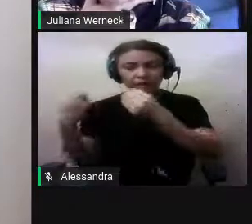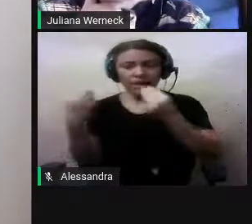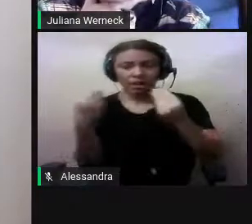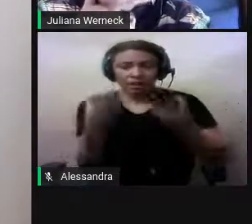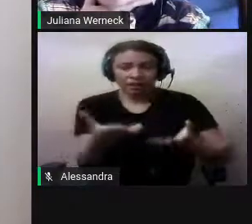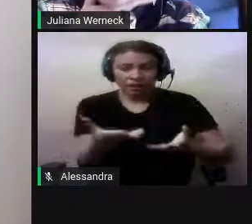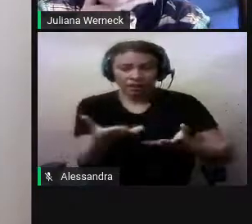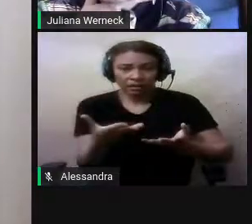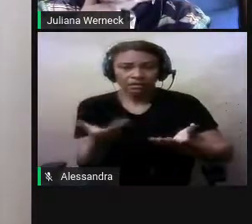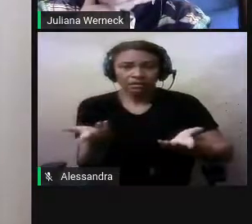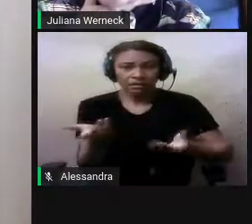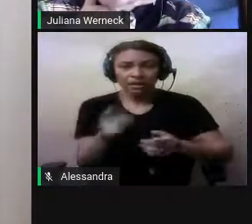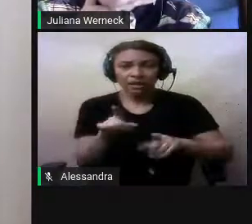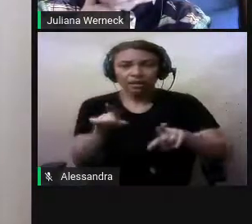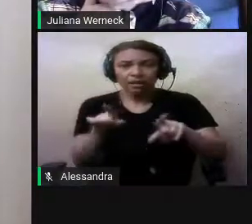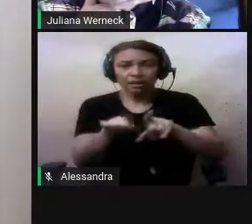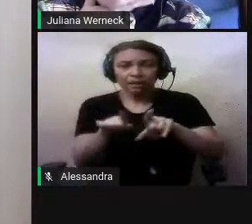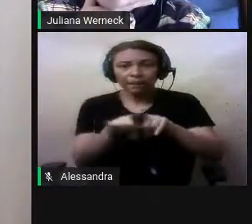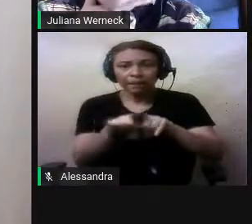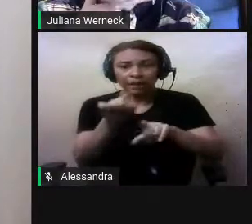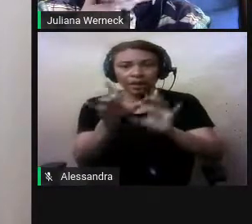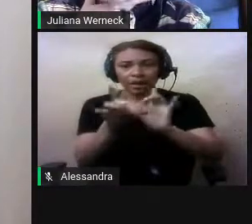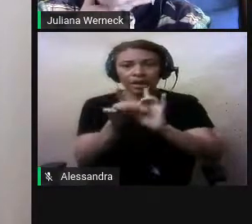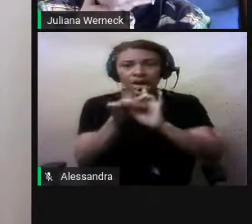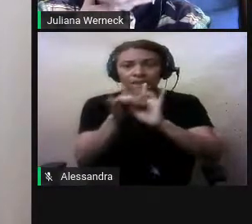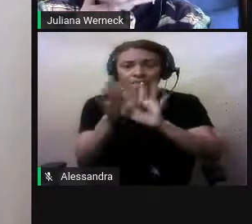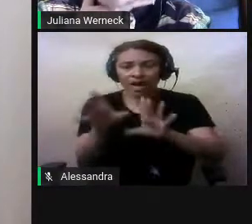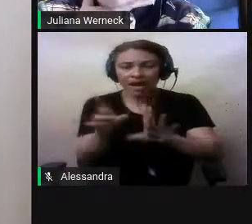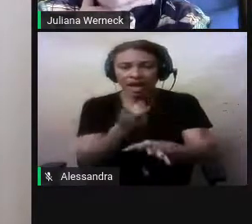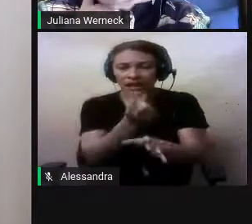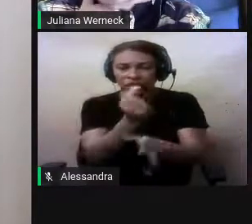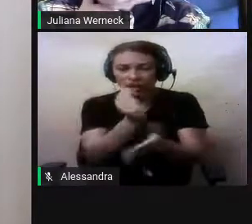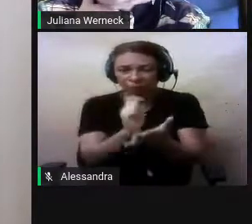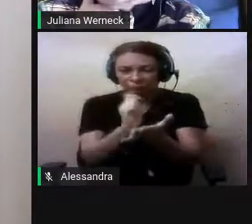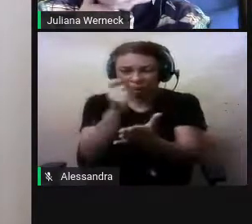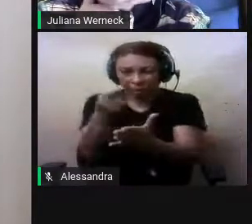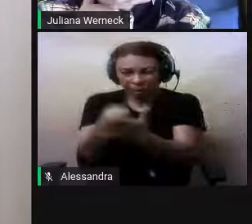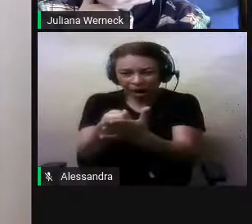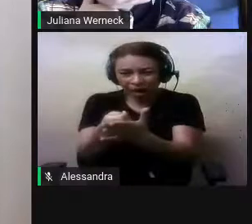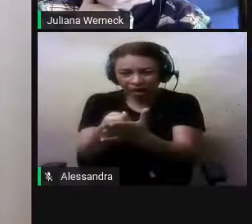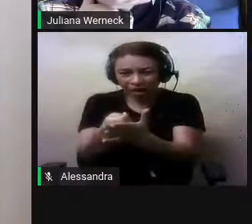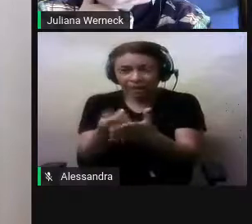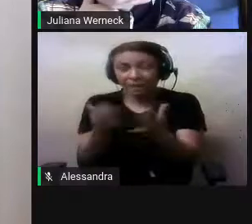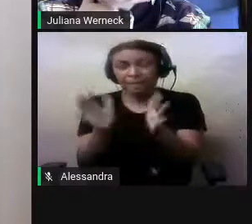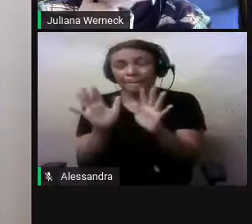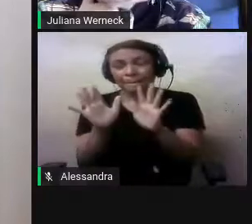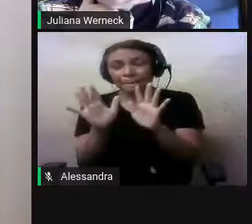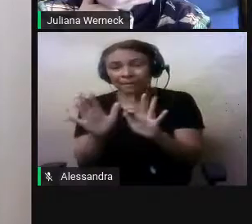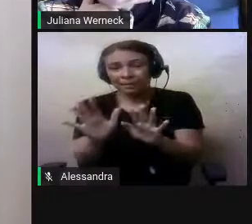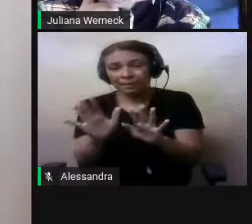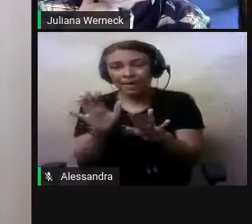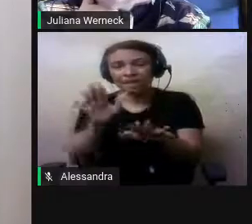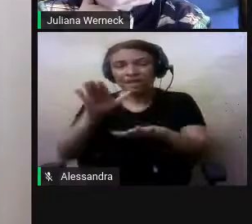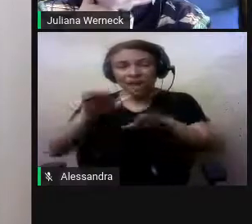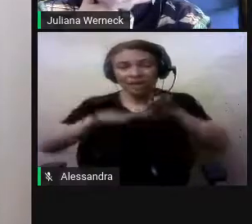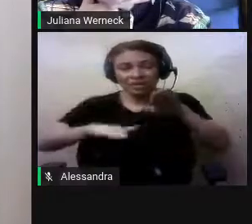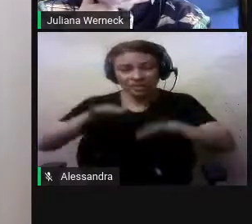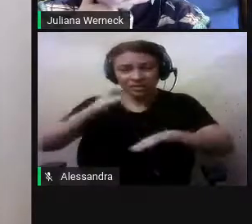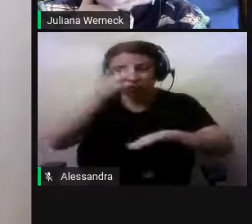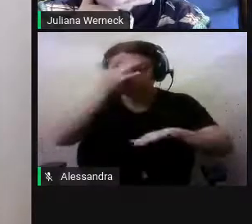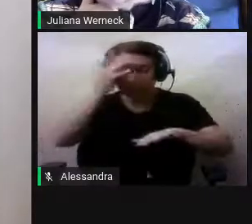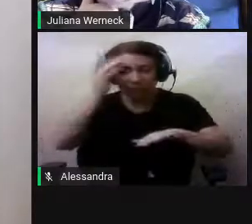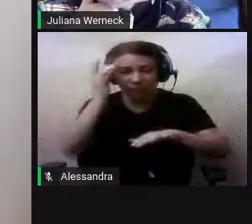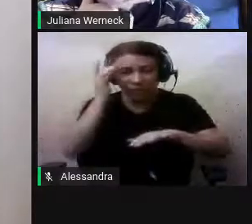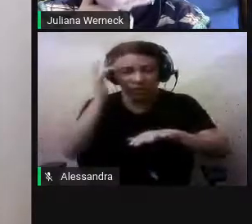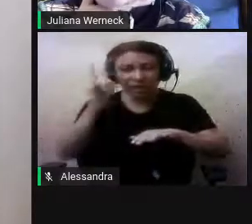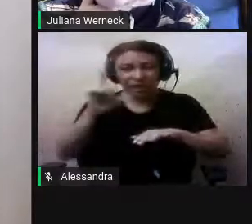ela tinha que me liberar do custo que eu tive, né? Então, assim, só que as pessoas têm muitas